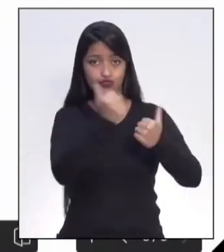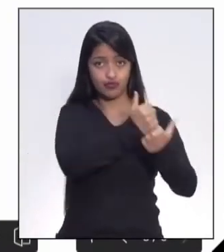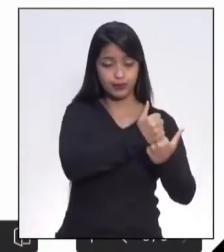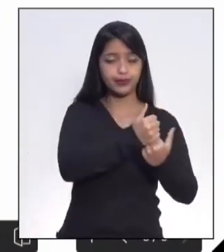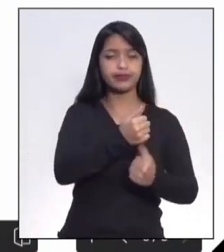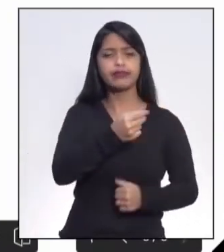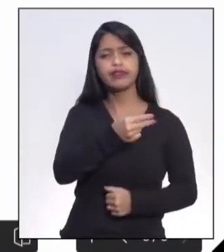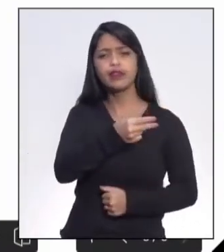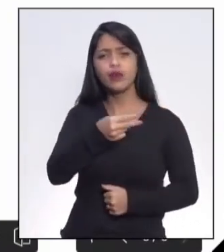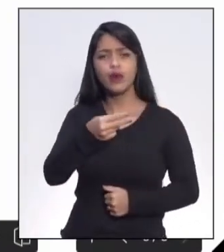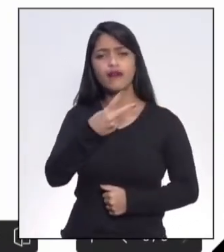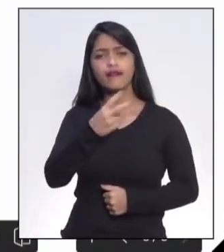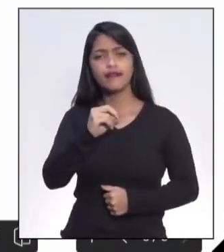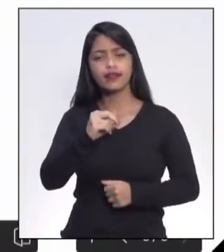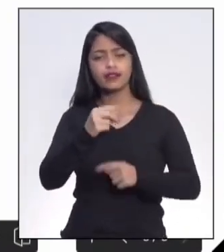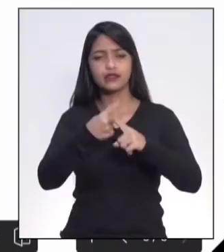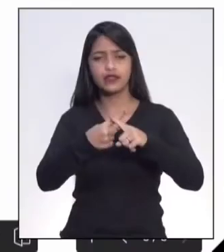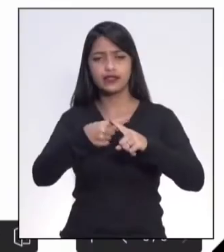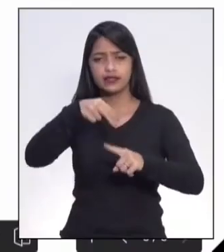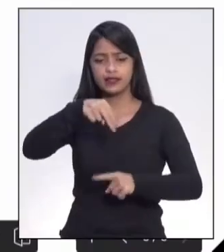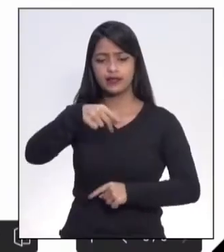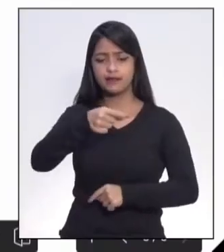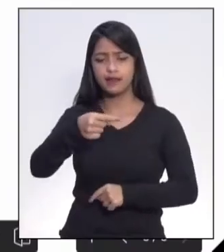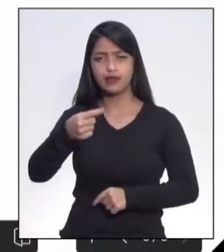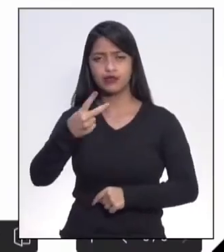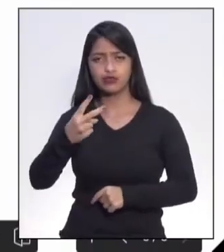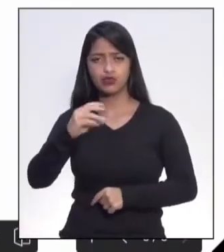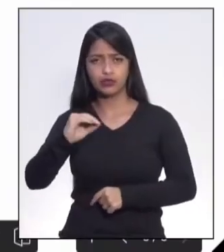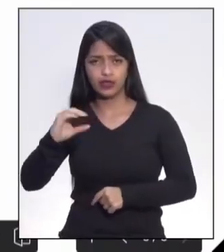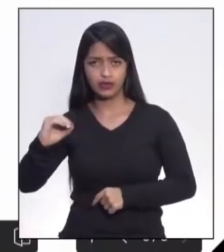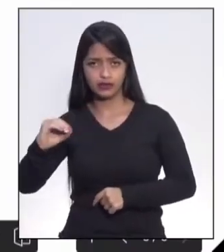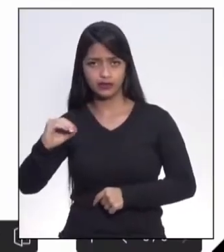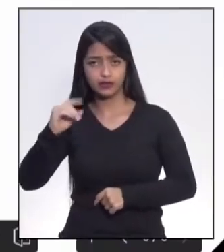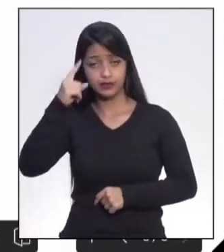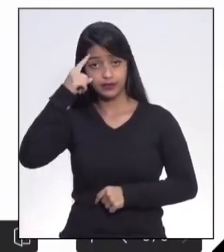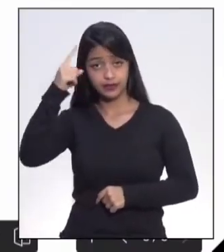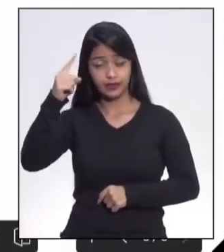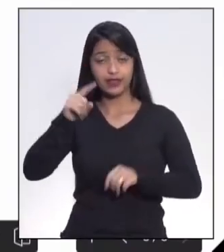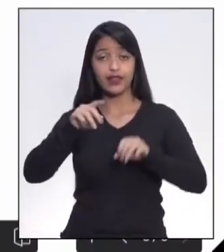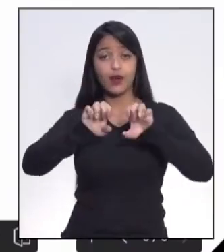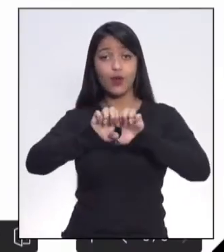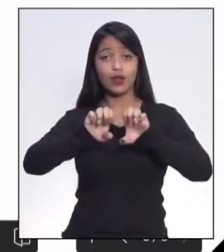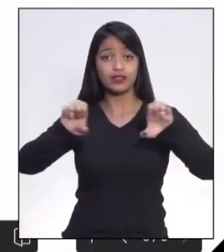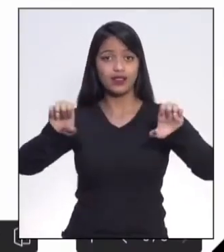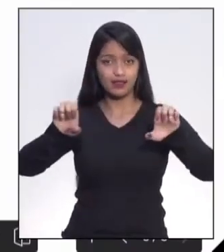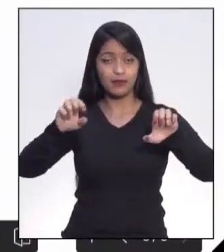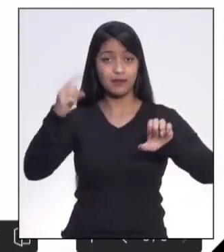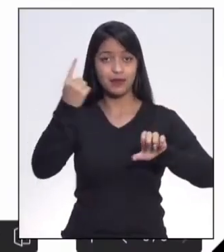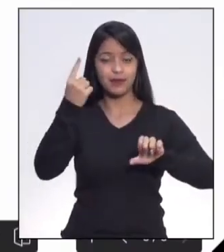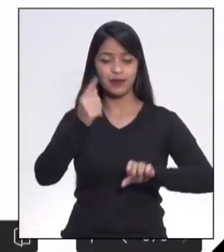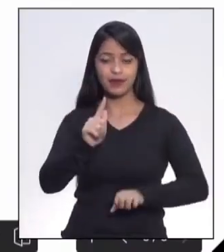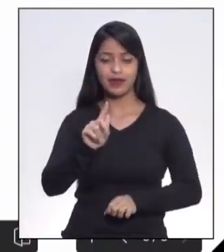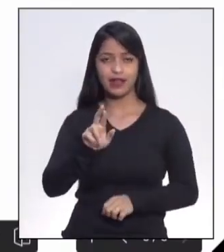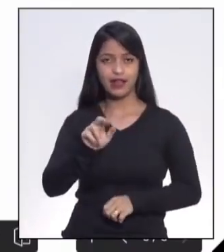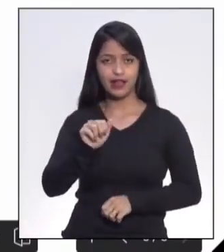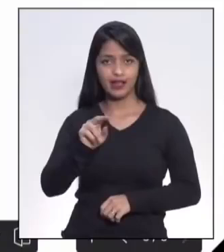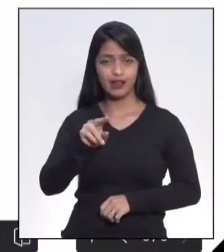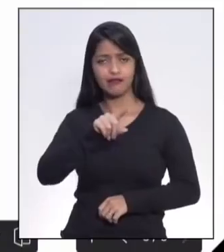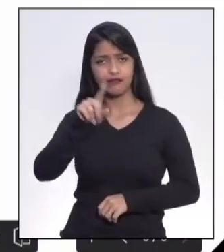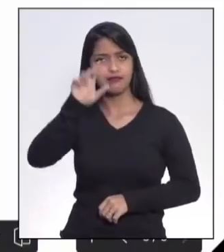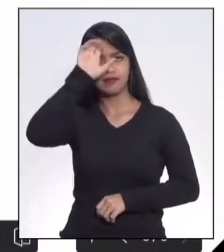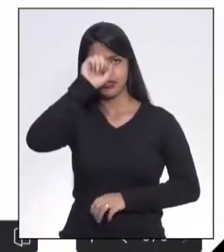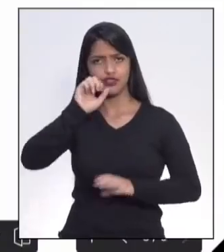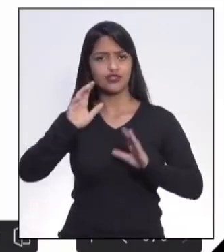n menos 200. Equação do primeiro grau que vocês já aprenderam. Então, eu vou ter